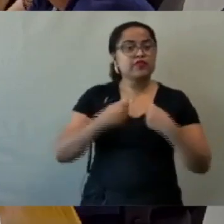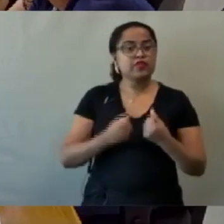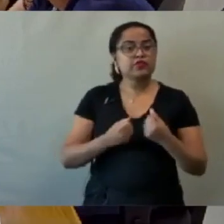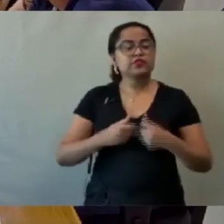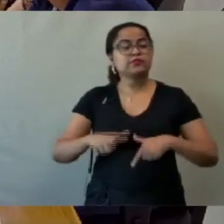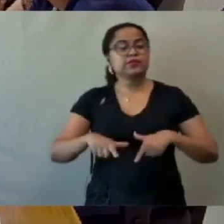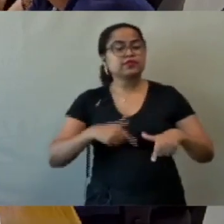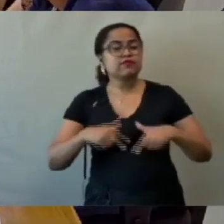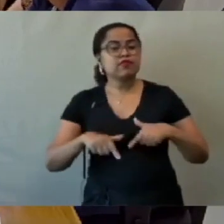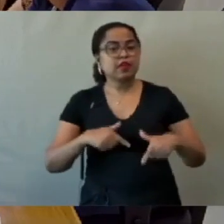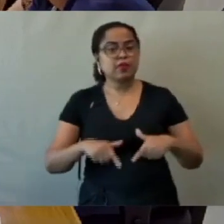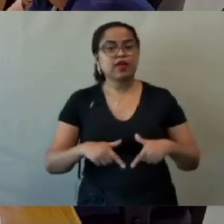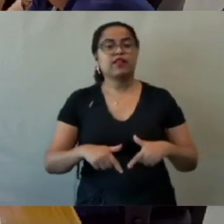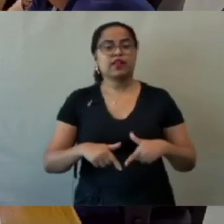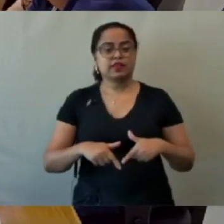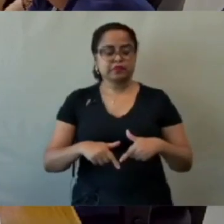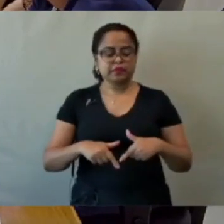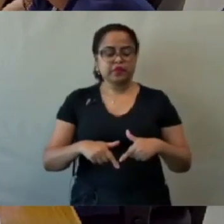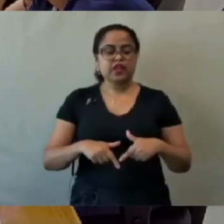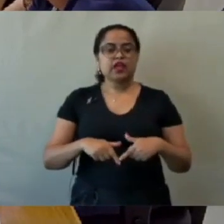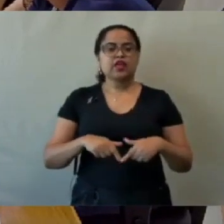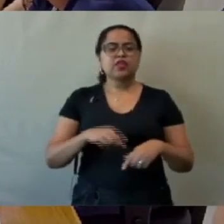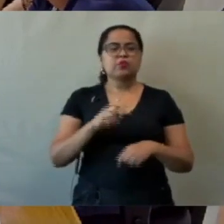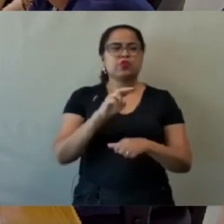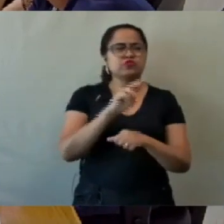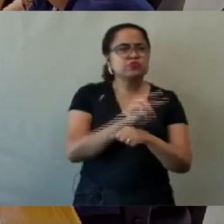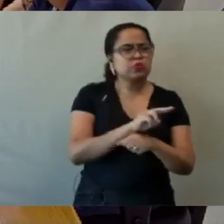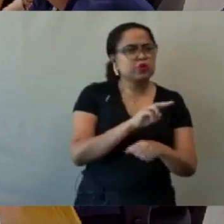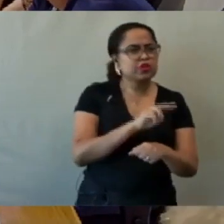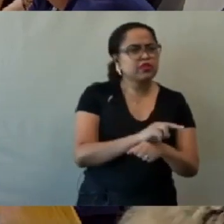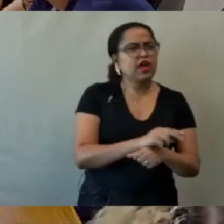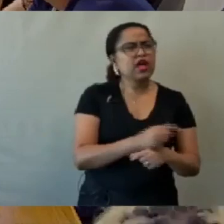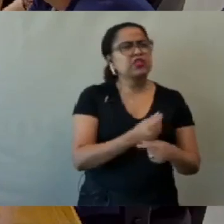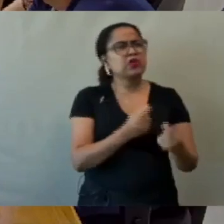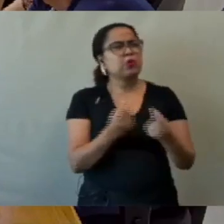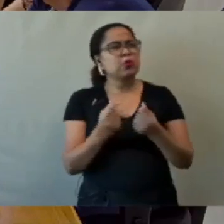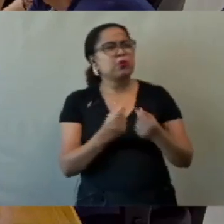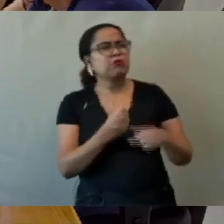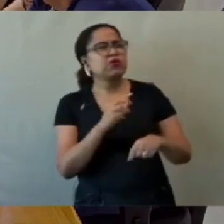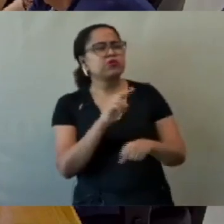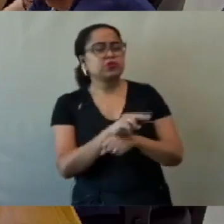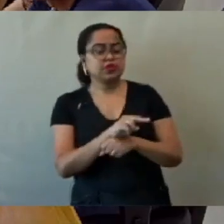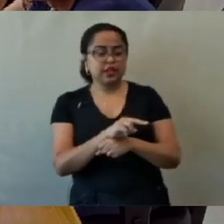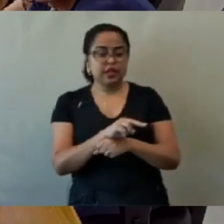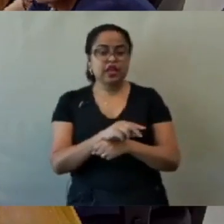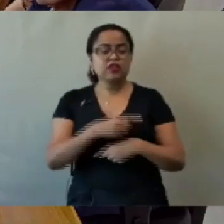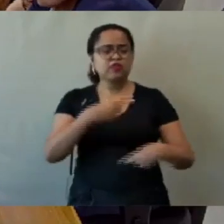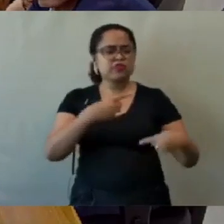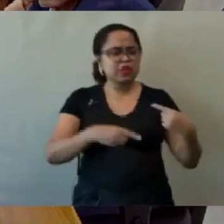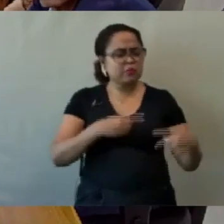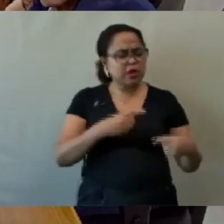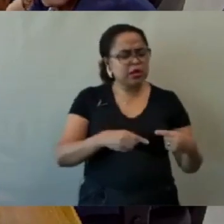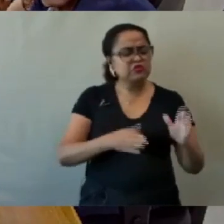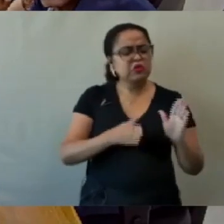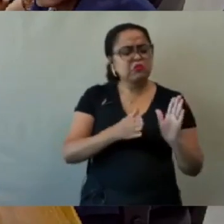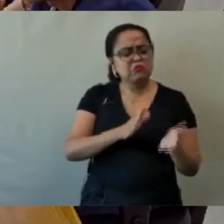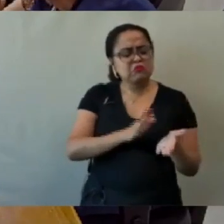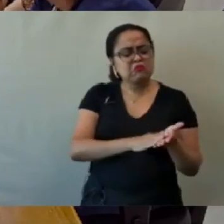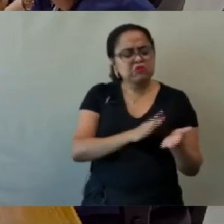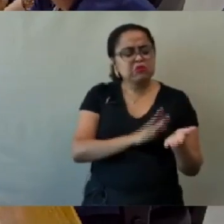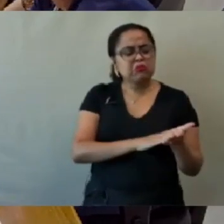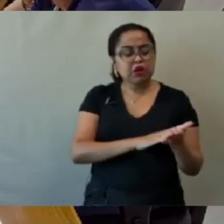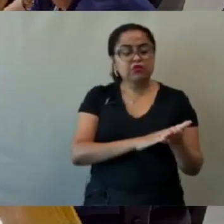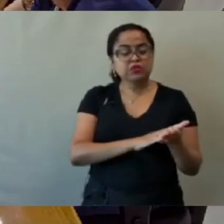muito com essa, a questão da política do cuidado, da economia do cuidado, acho que é o debate assim, que está muito em pauta, porque